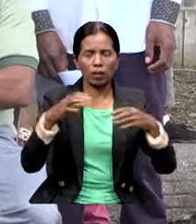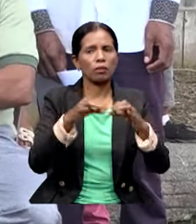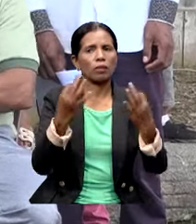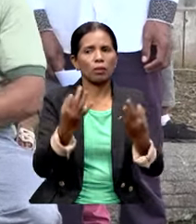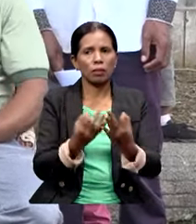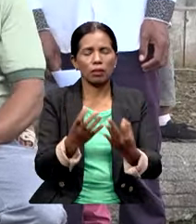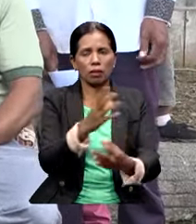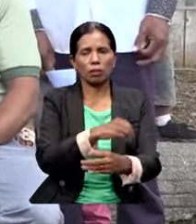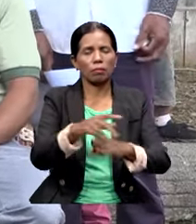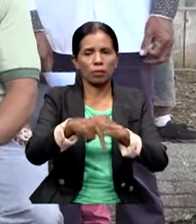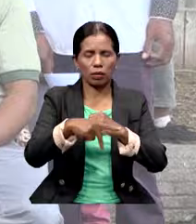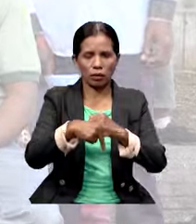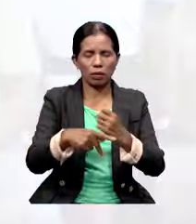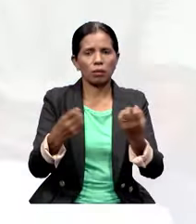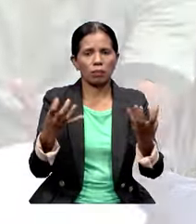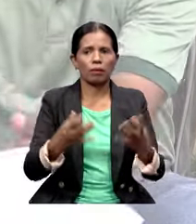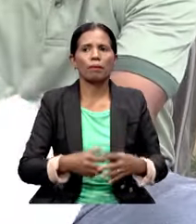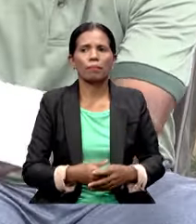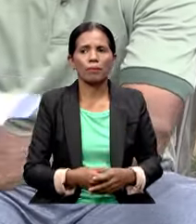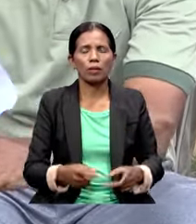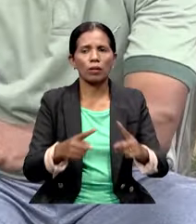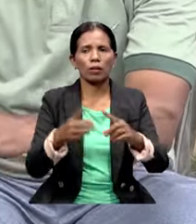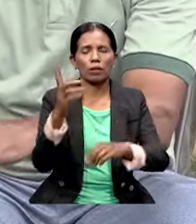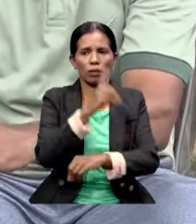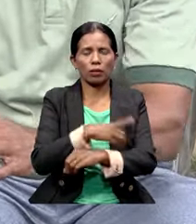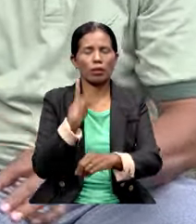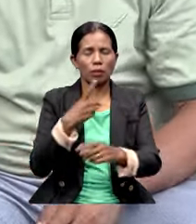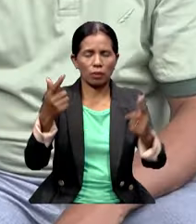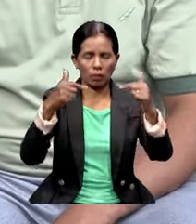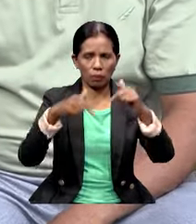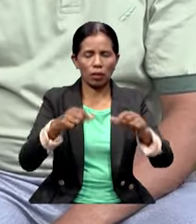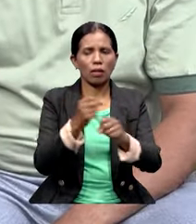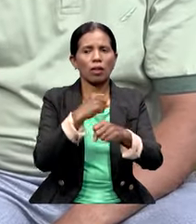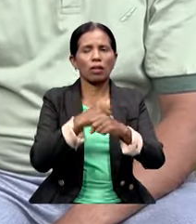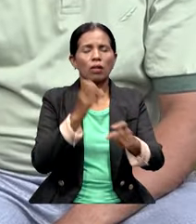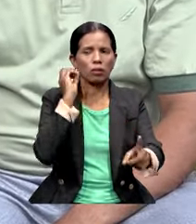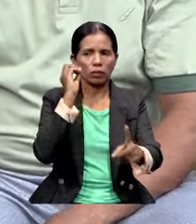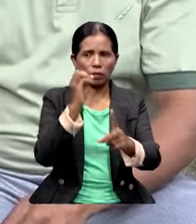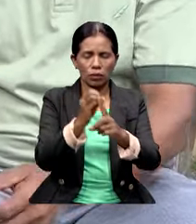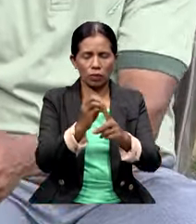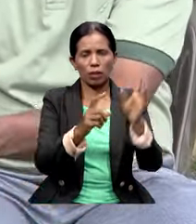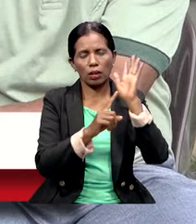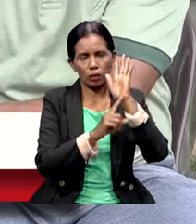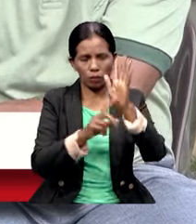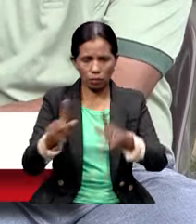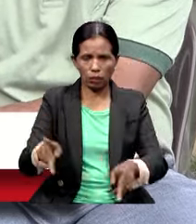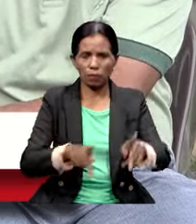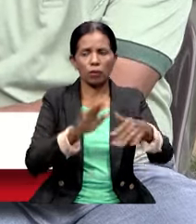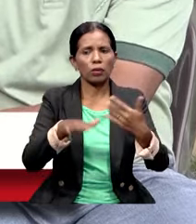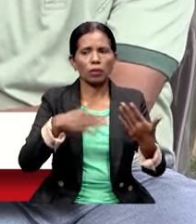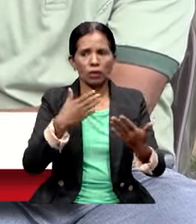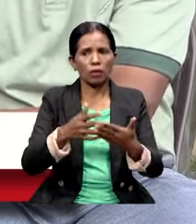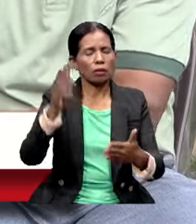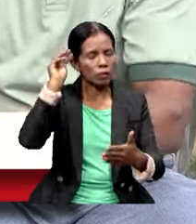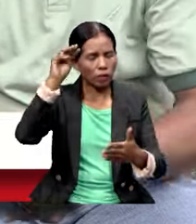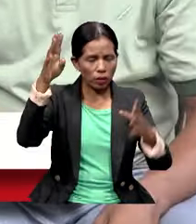no partidarismo. Oi, animai. Halo conferência imprensa, objetivo, atu hatudo público toma katak. Ministério